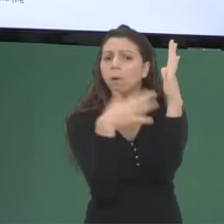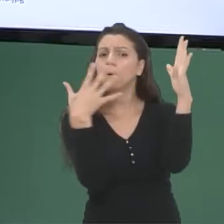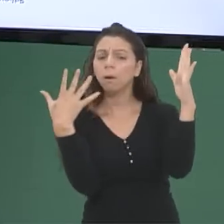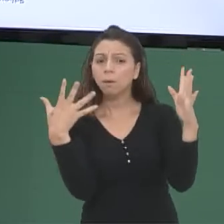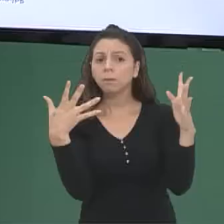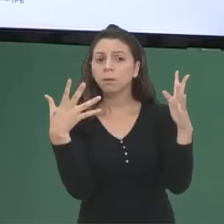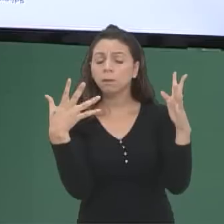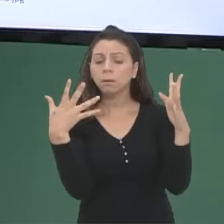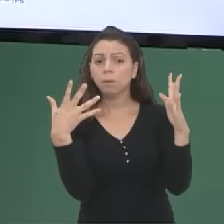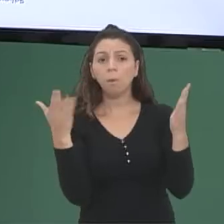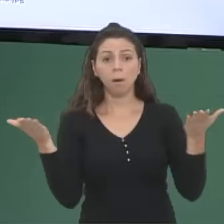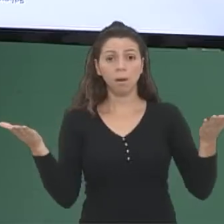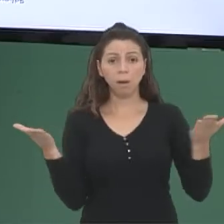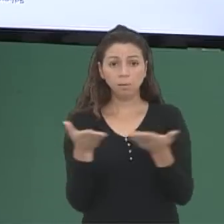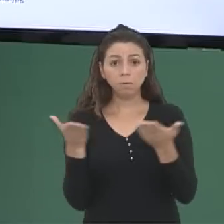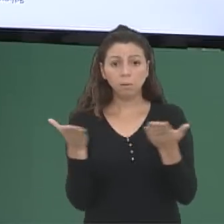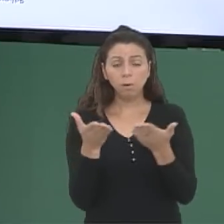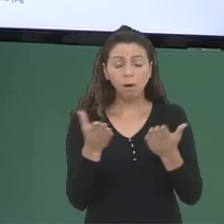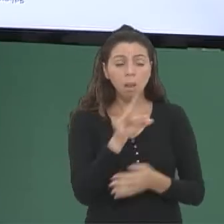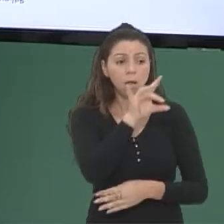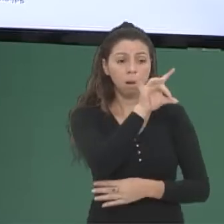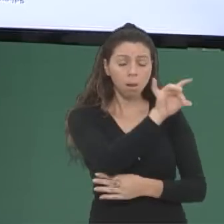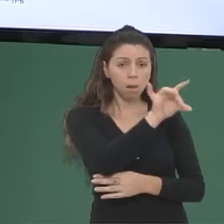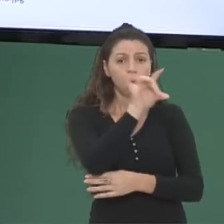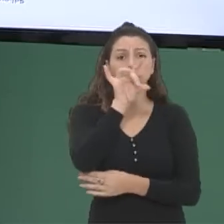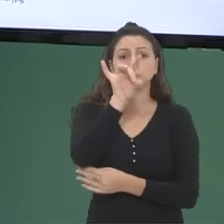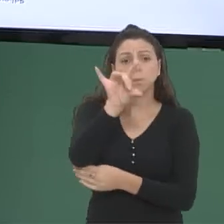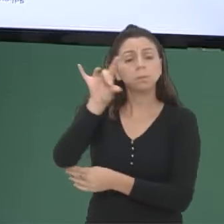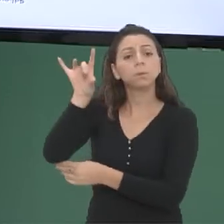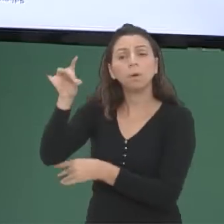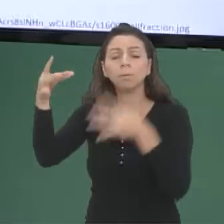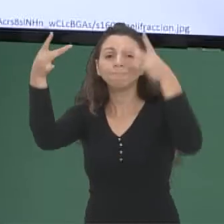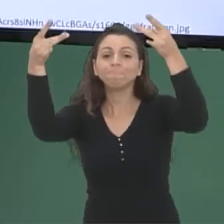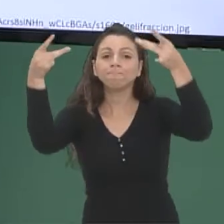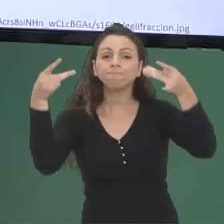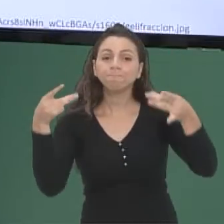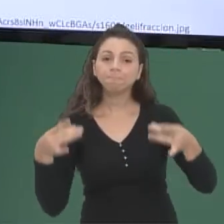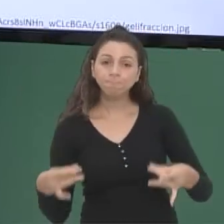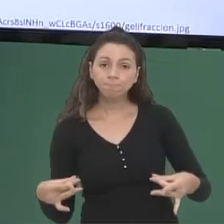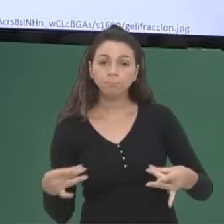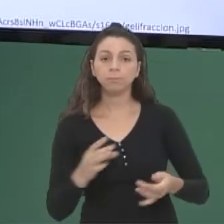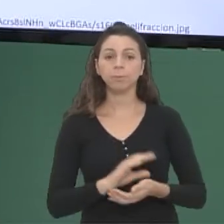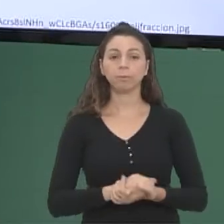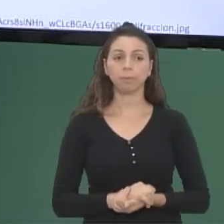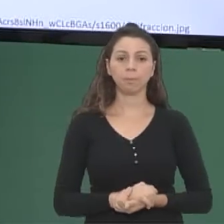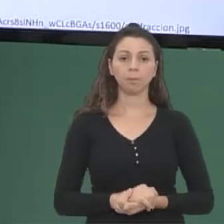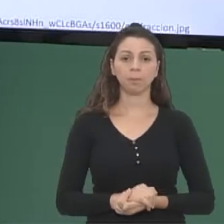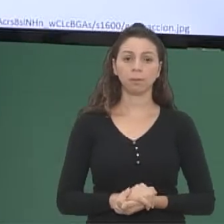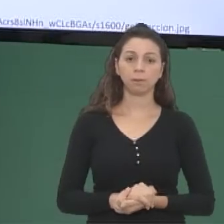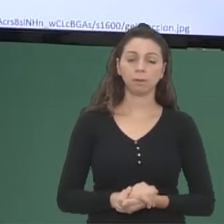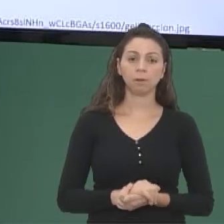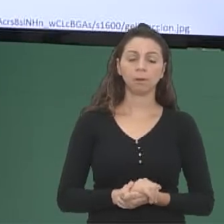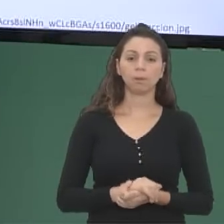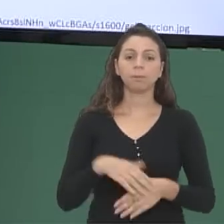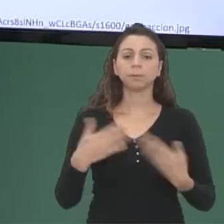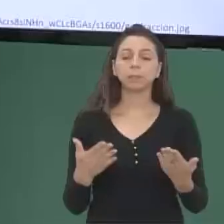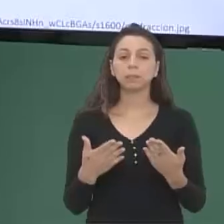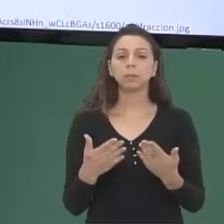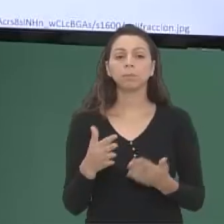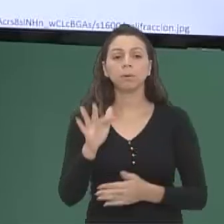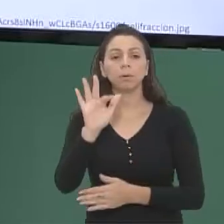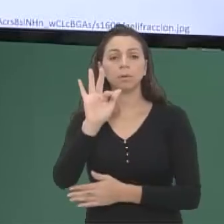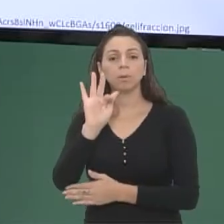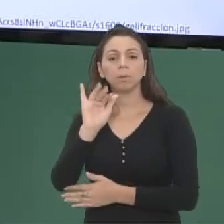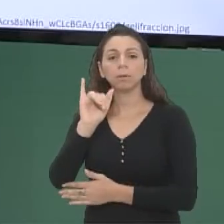Então, a partir de agora, a gente vai ver cada um deles detalhadamente. Bom, o intemperismo físico